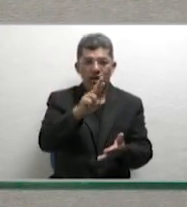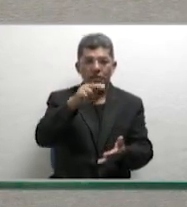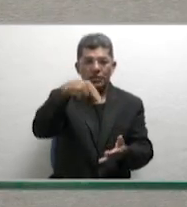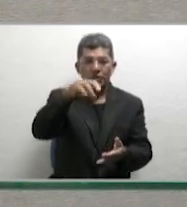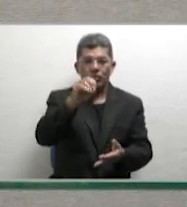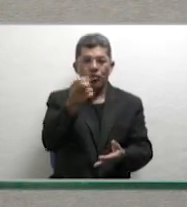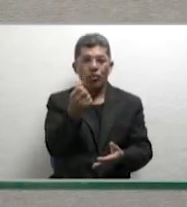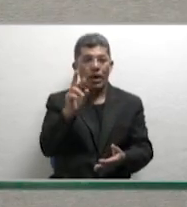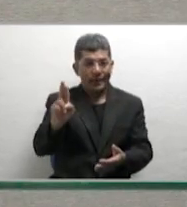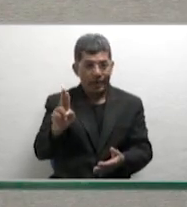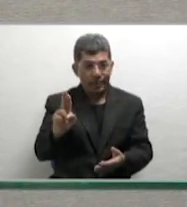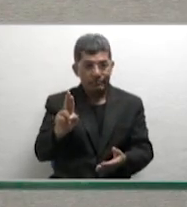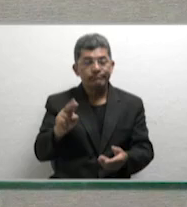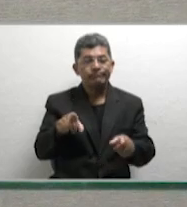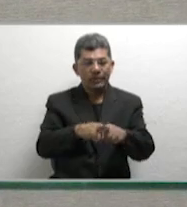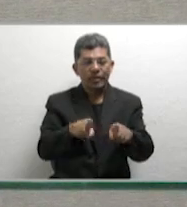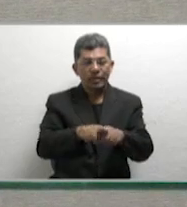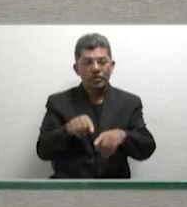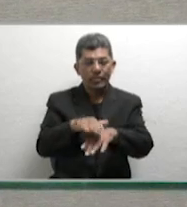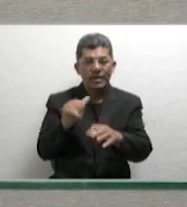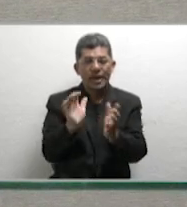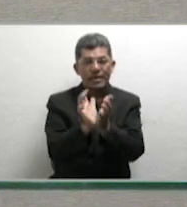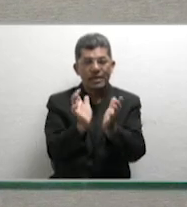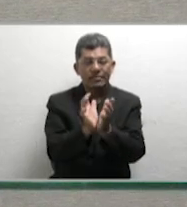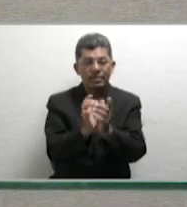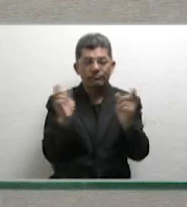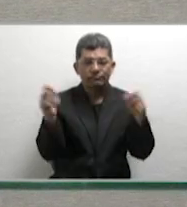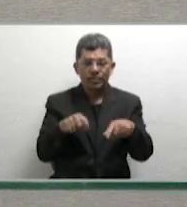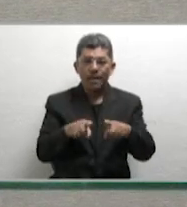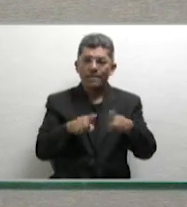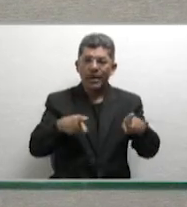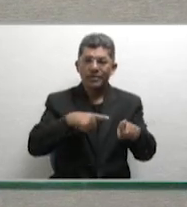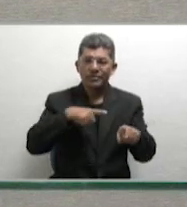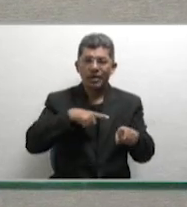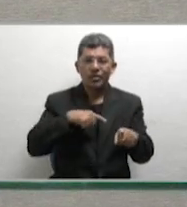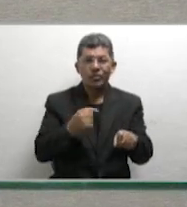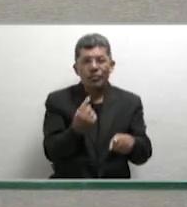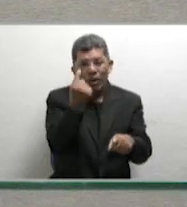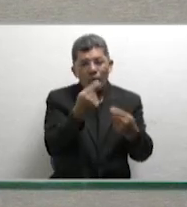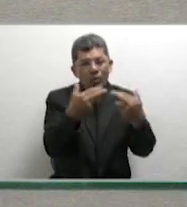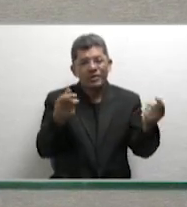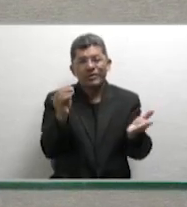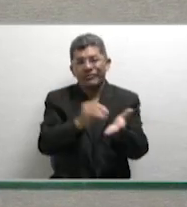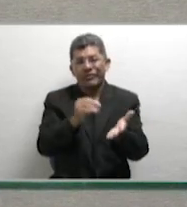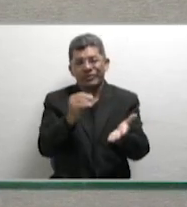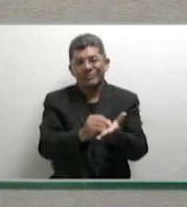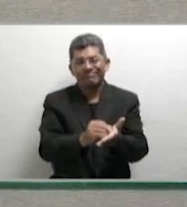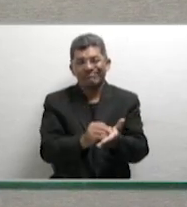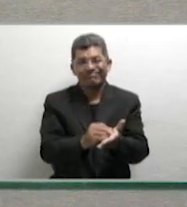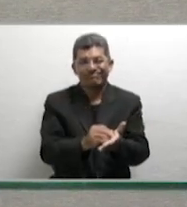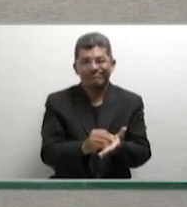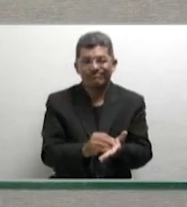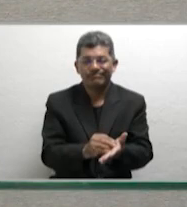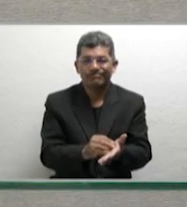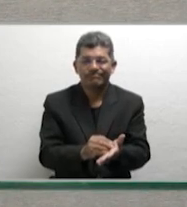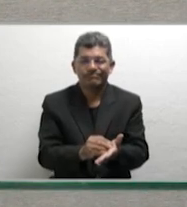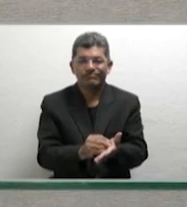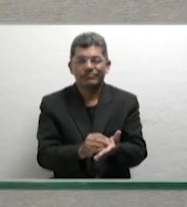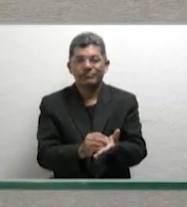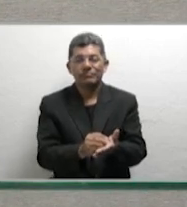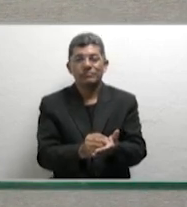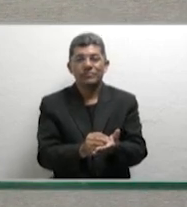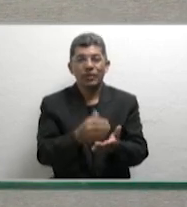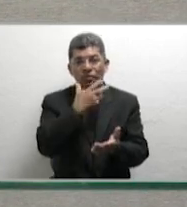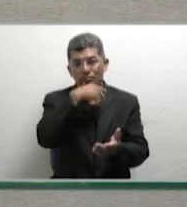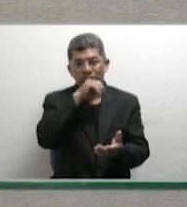imediato mobilizaram as equipes, mas tem algo que não depende da gente. Não consegue os pais